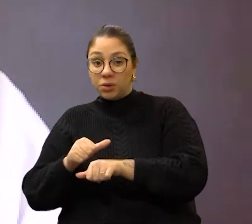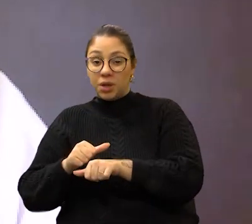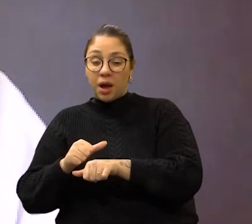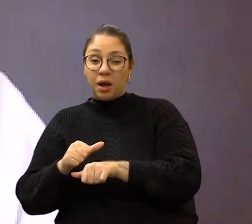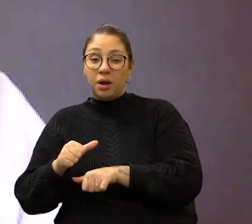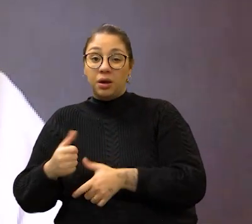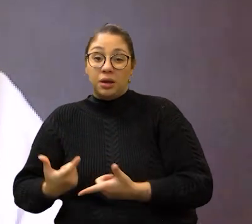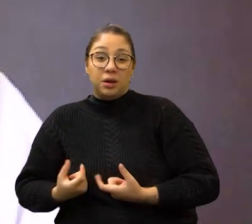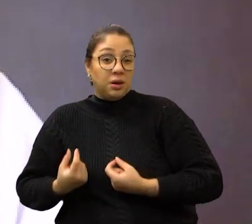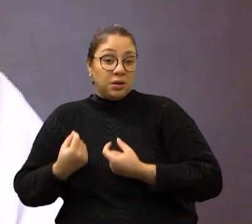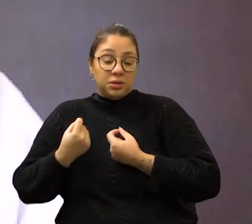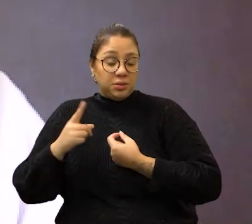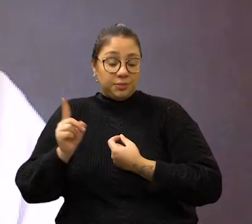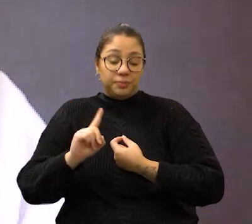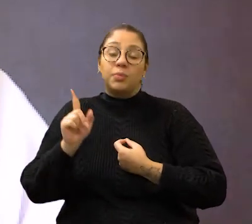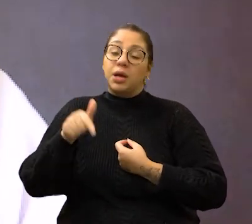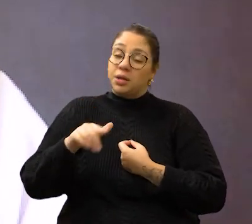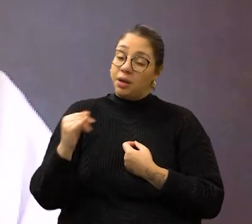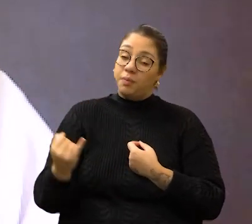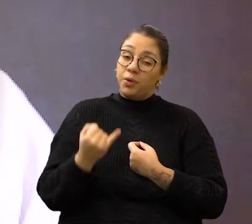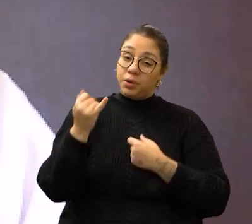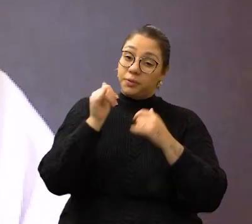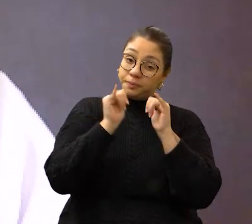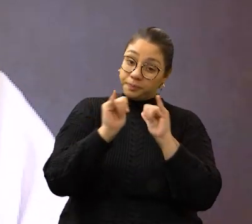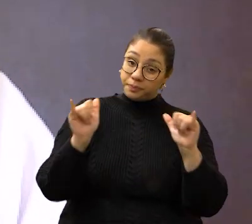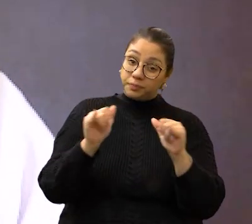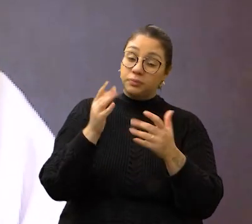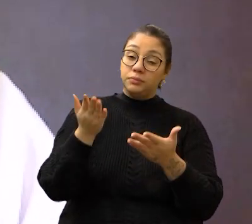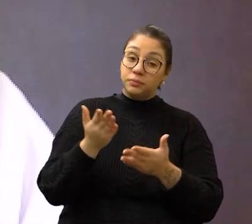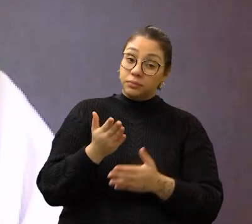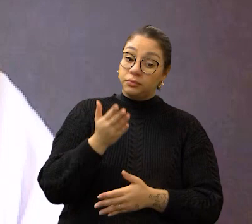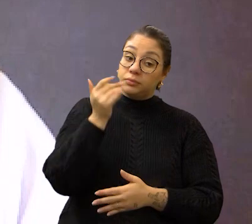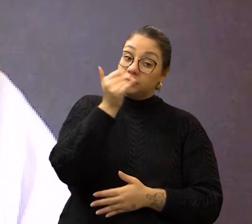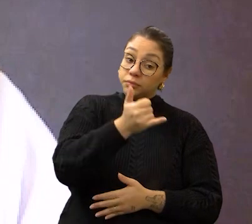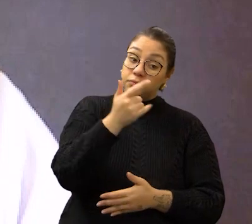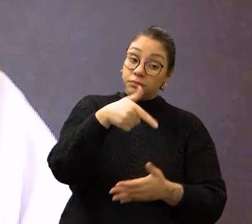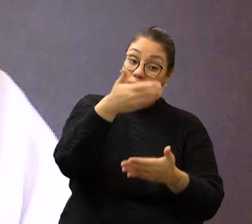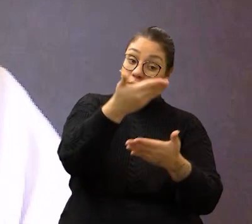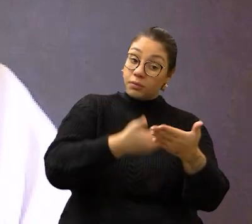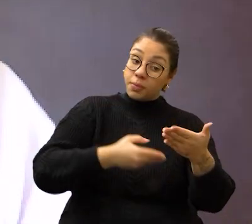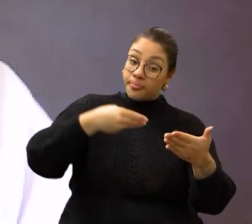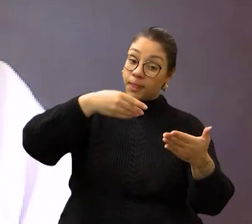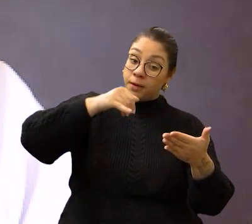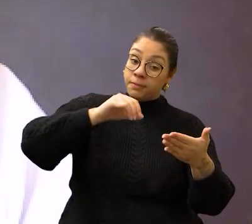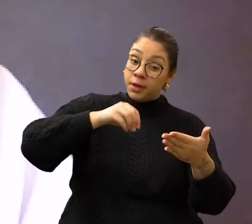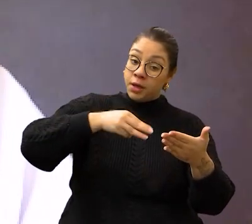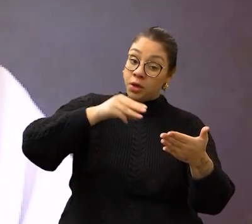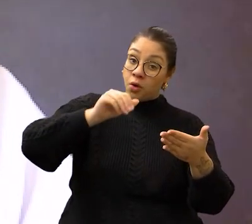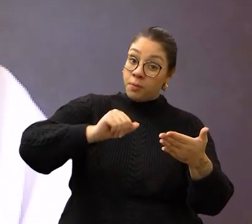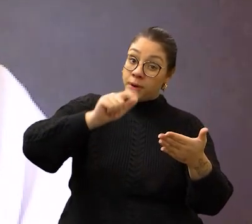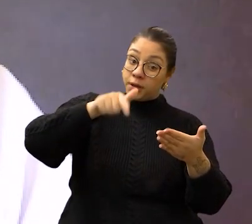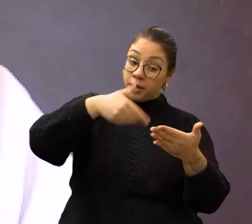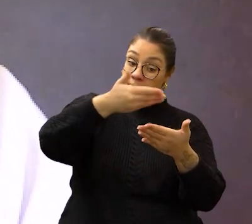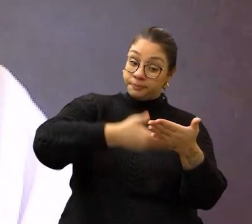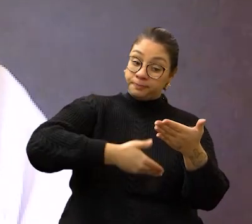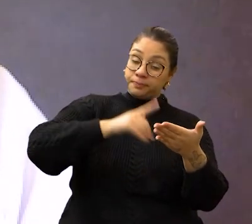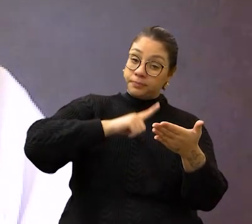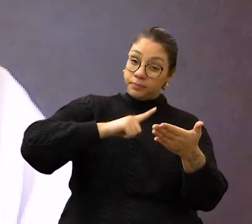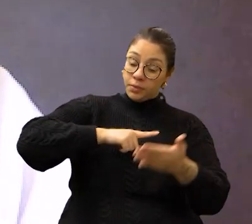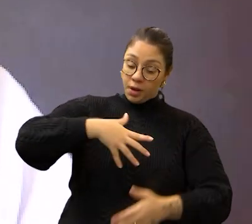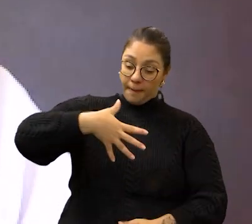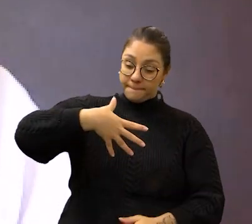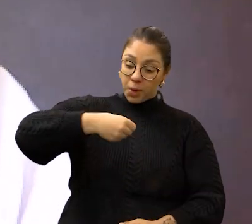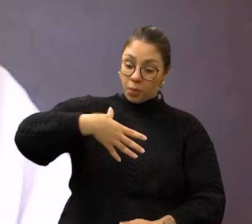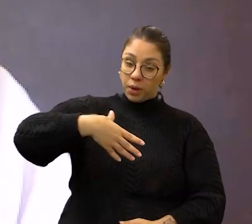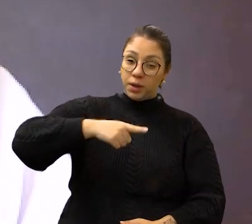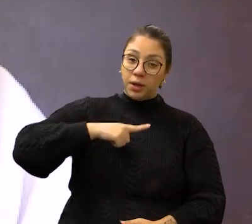claro, é importante a gente falar para a paciente que quando a gente diz para ela o diagnóstico de mioma, baseado no exame de imagem, uma ferramenta de